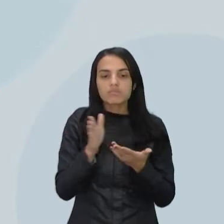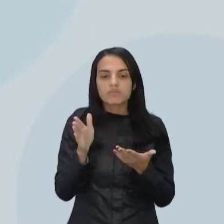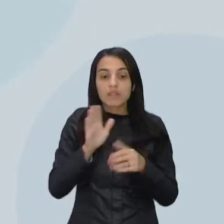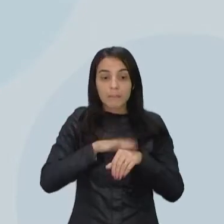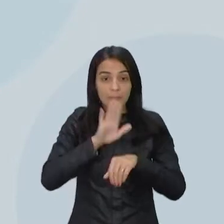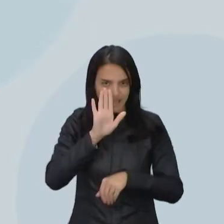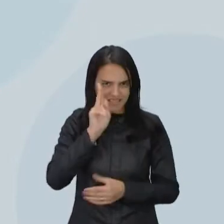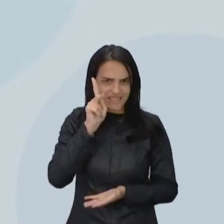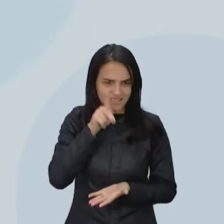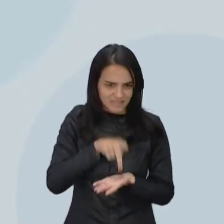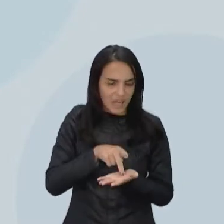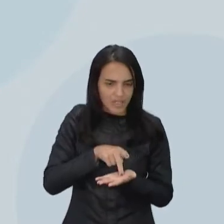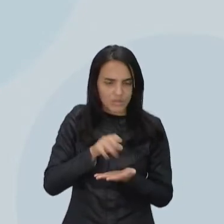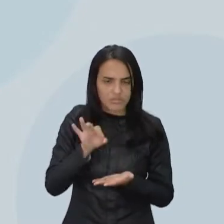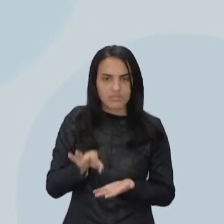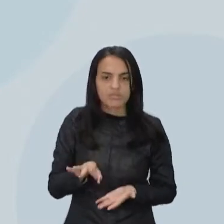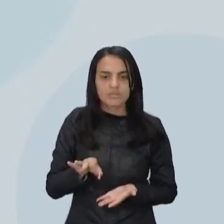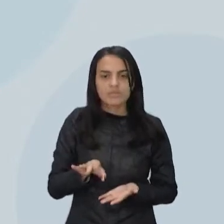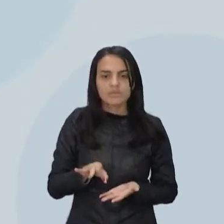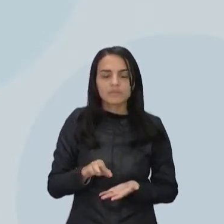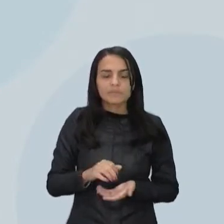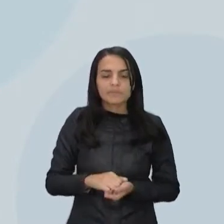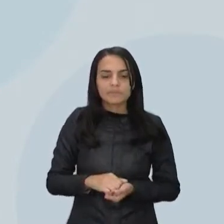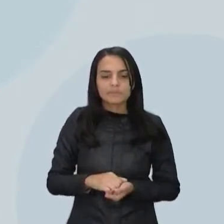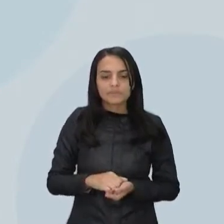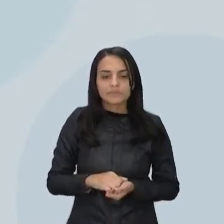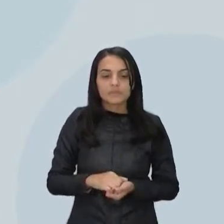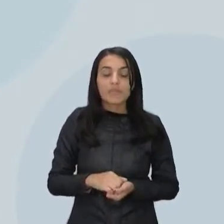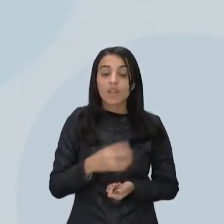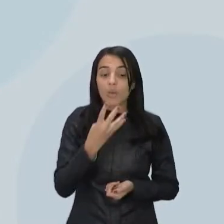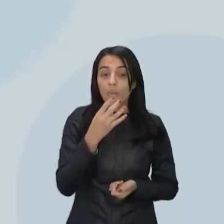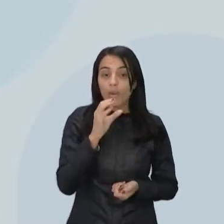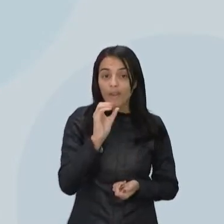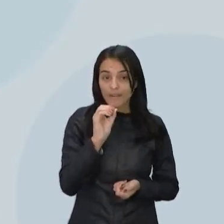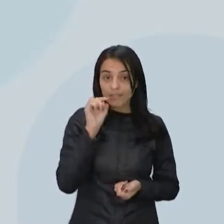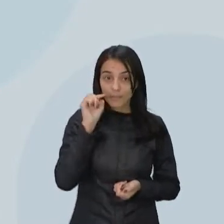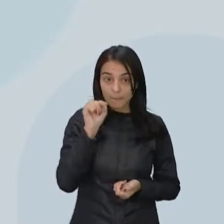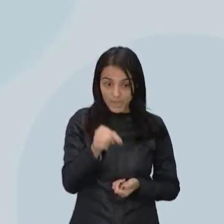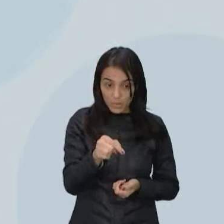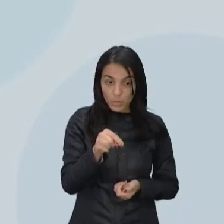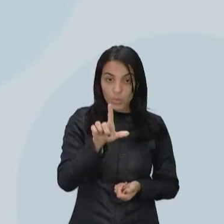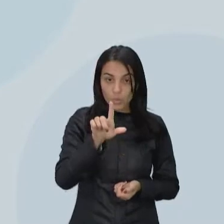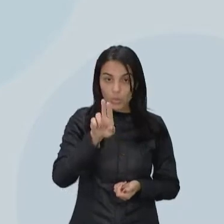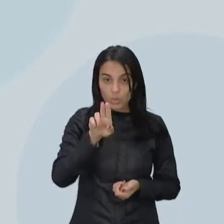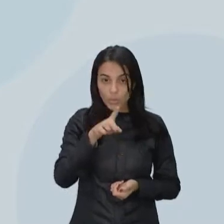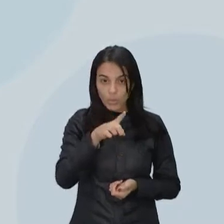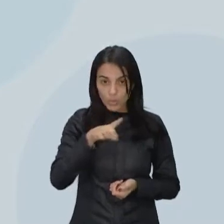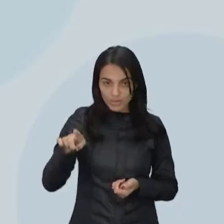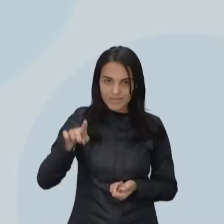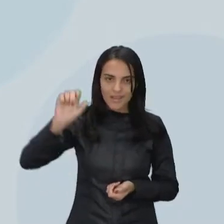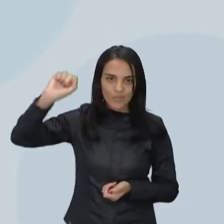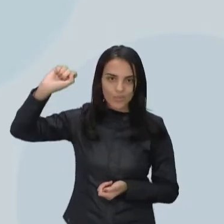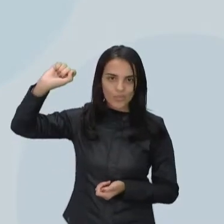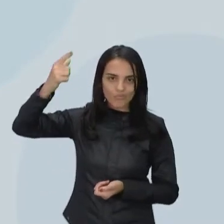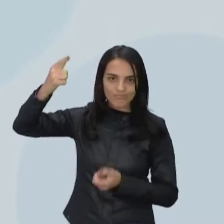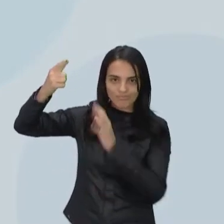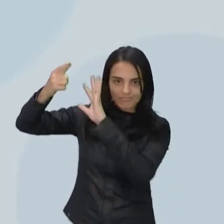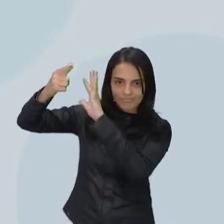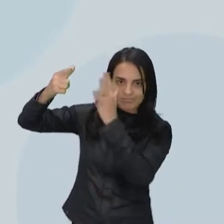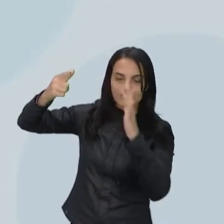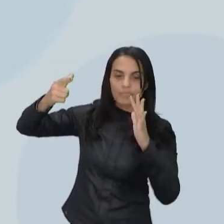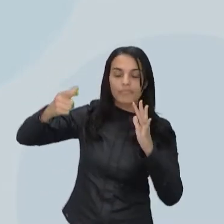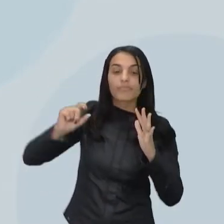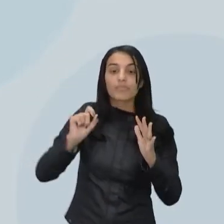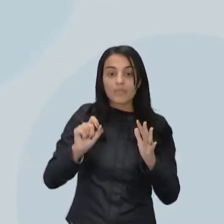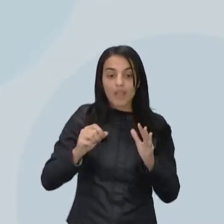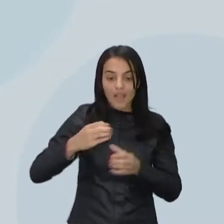mais reais para ambientes exteriores, 40 mil lux, isso é que chega de irradiação solar. Como a minha garrafa